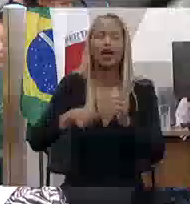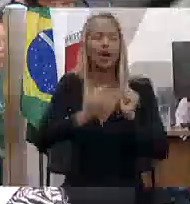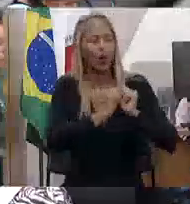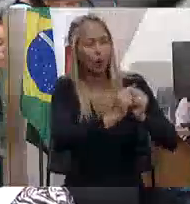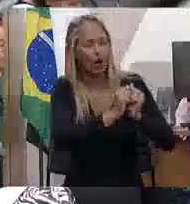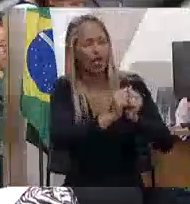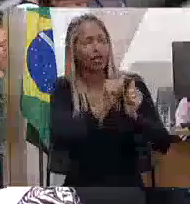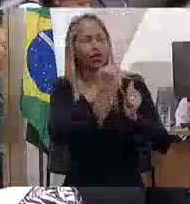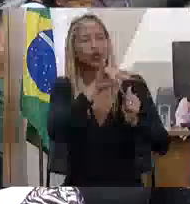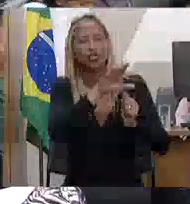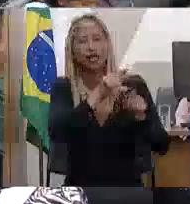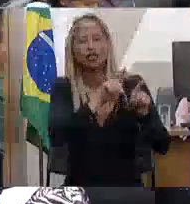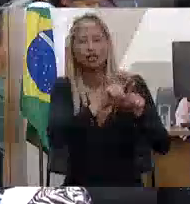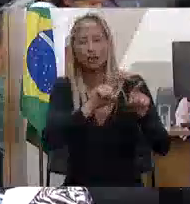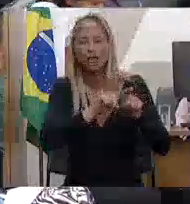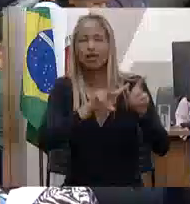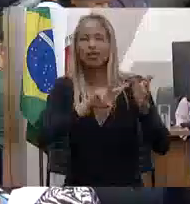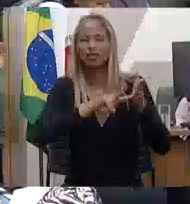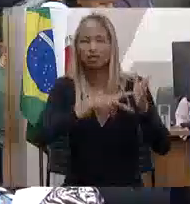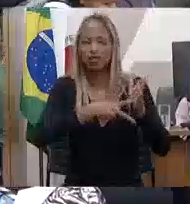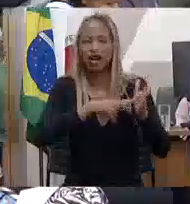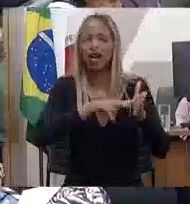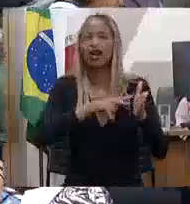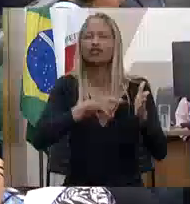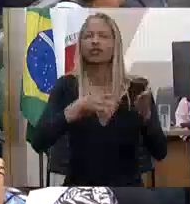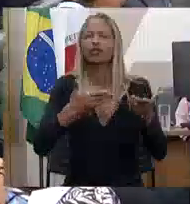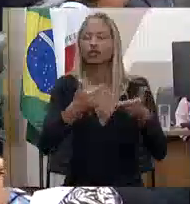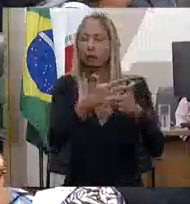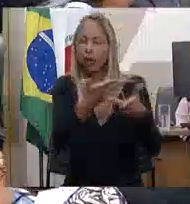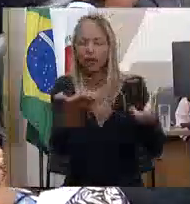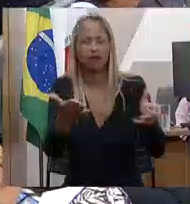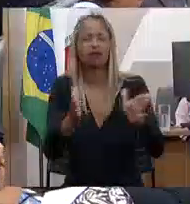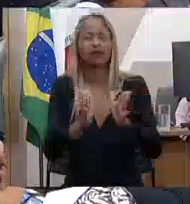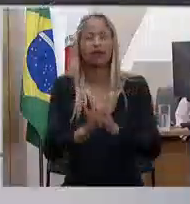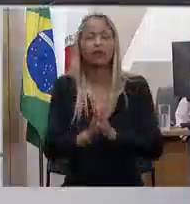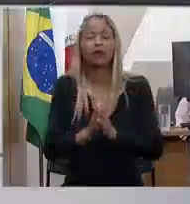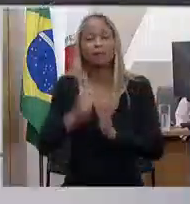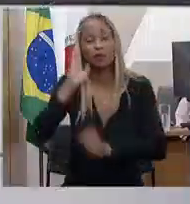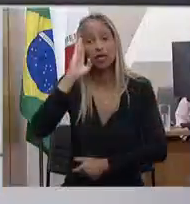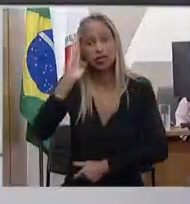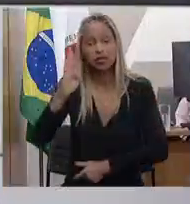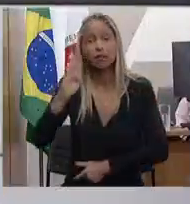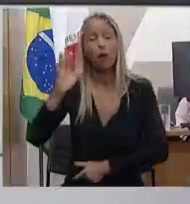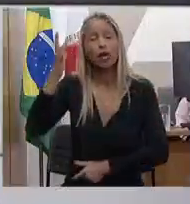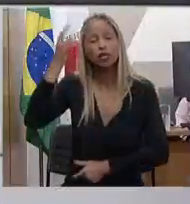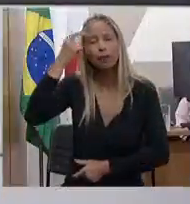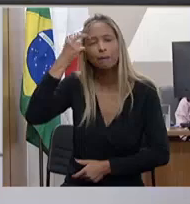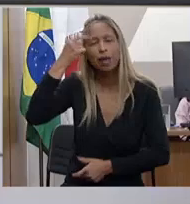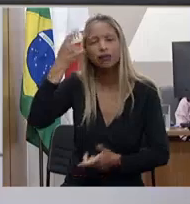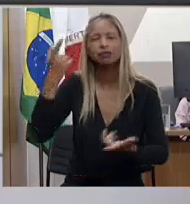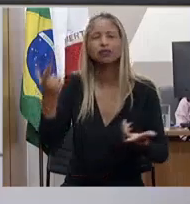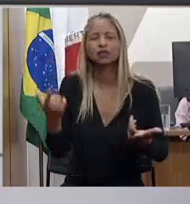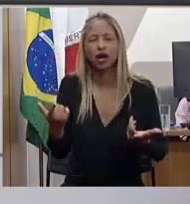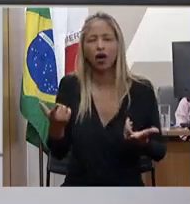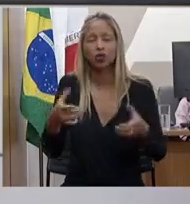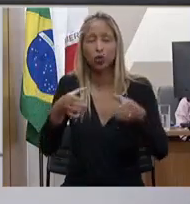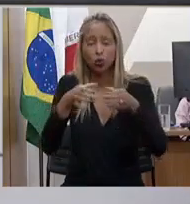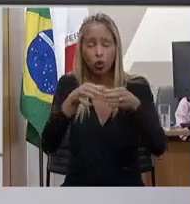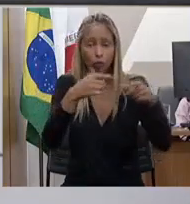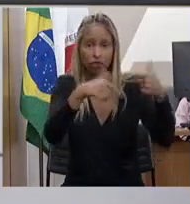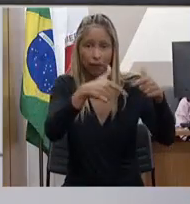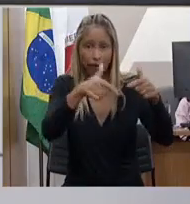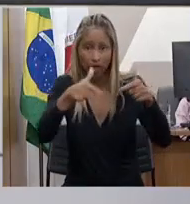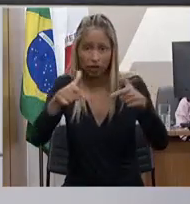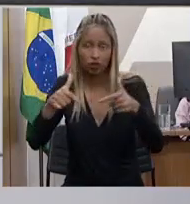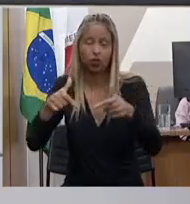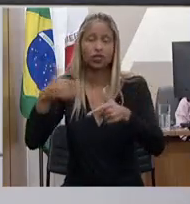Luciana dos Bancários que a gente tem feito vários debates né públicos sobre a questão principalmente a questão mental da classe trabalhadora dos